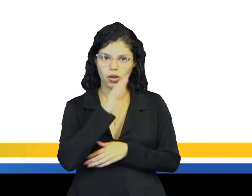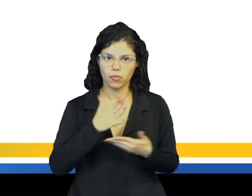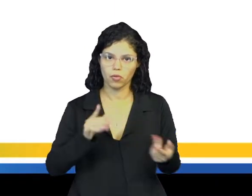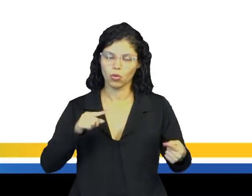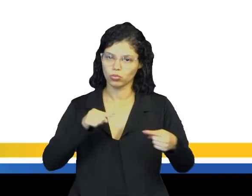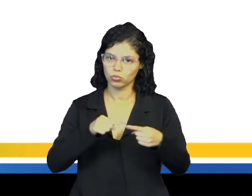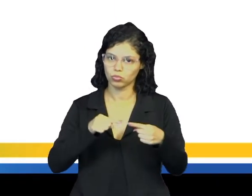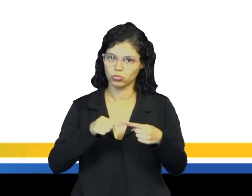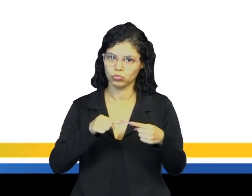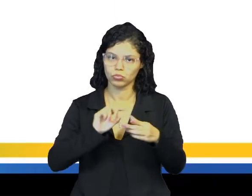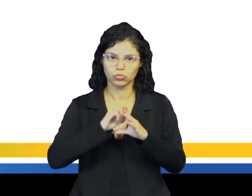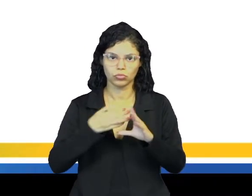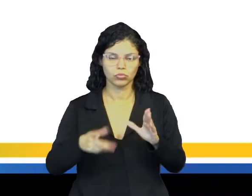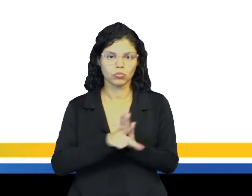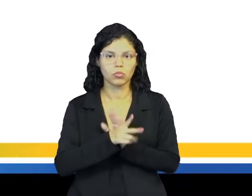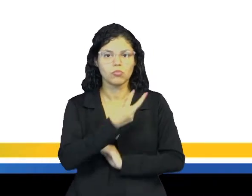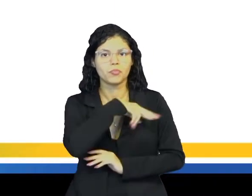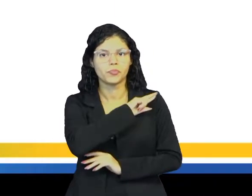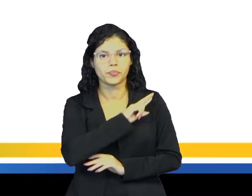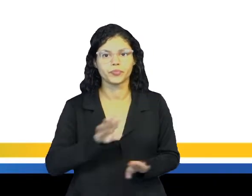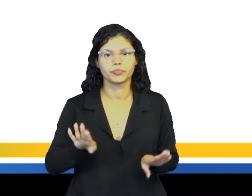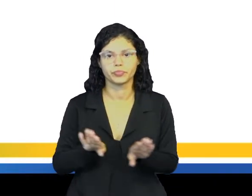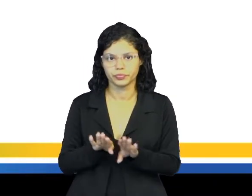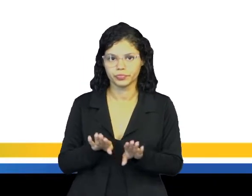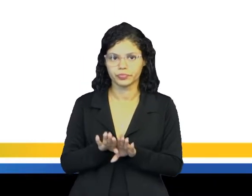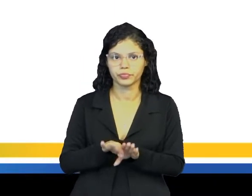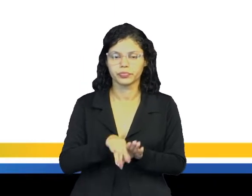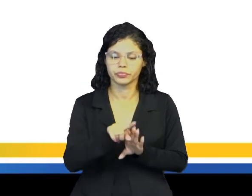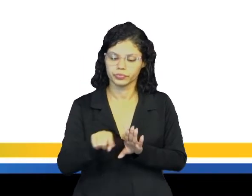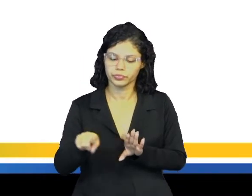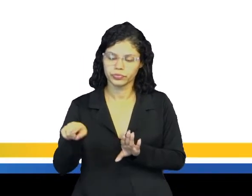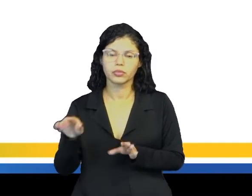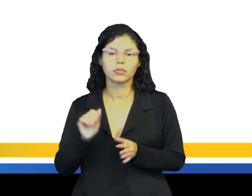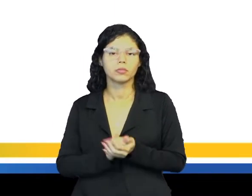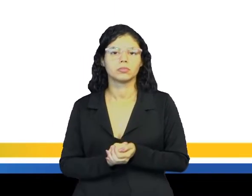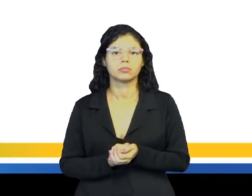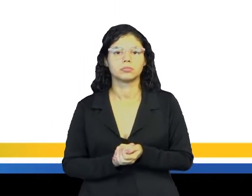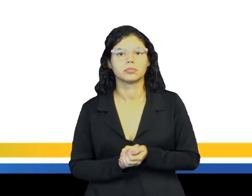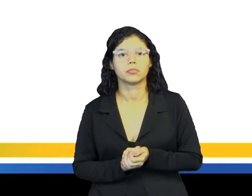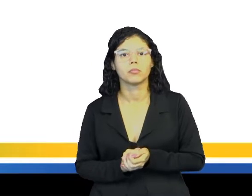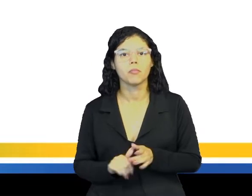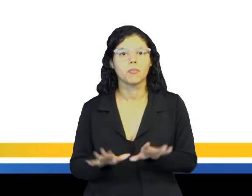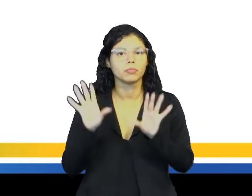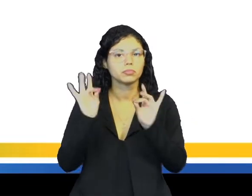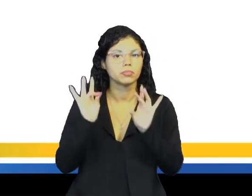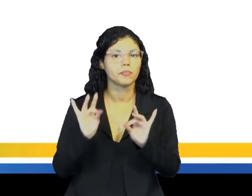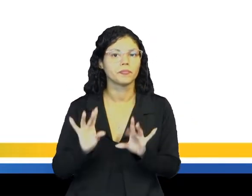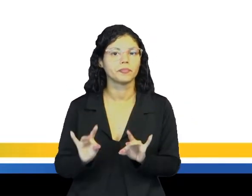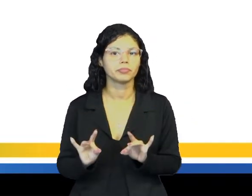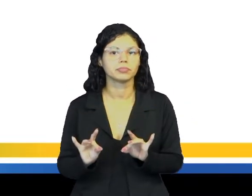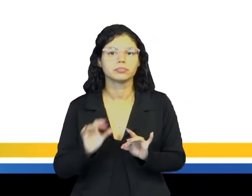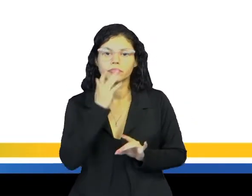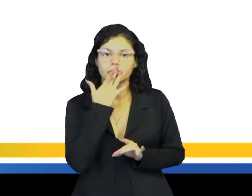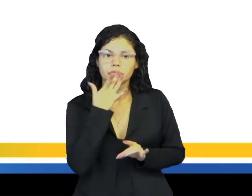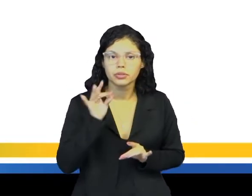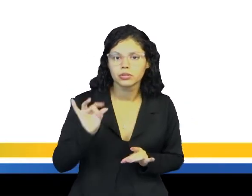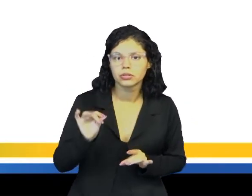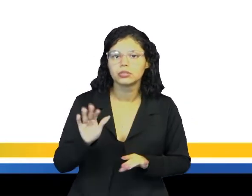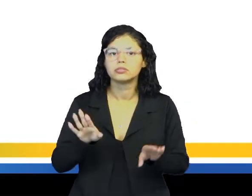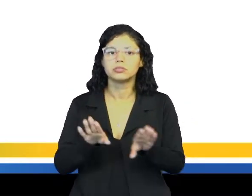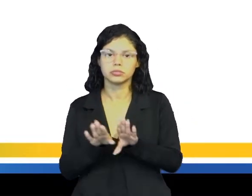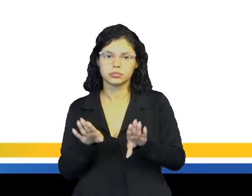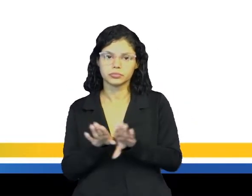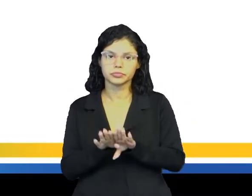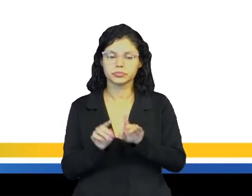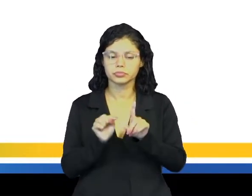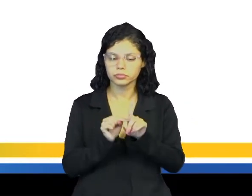de características são responsáveis pela formação dessas correntes. Entre elas, destacam-se a salinidade e principalmente